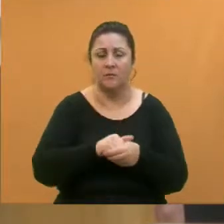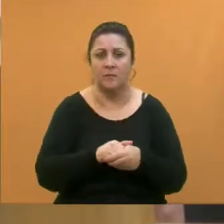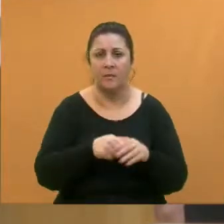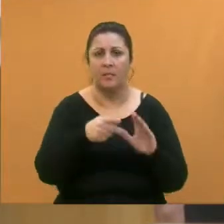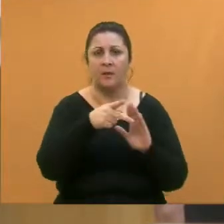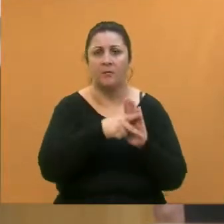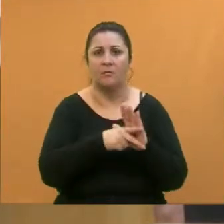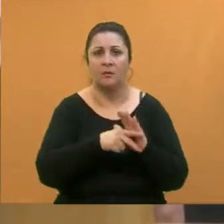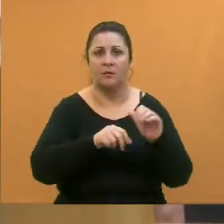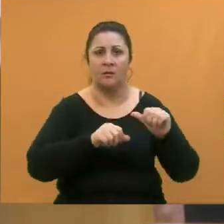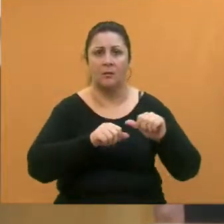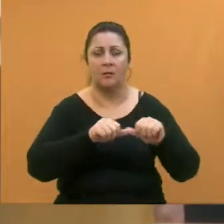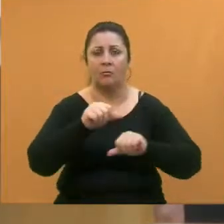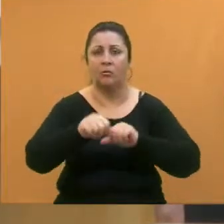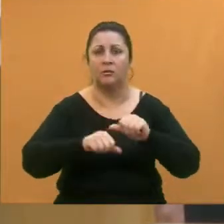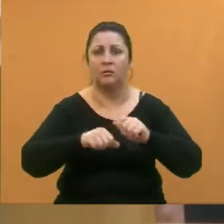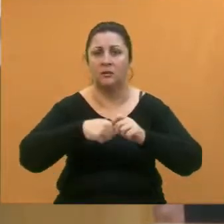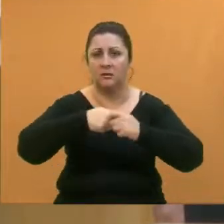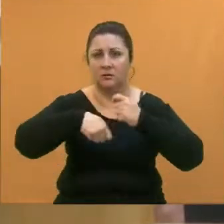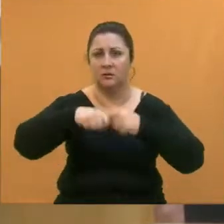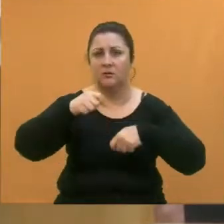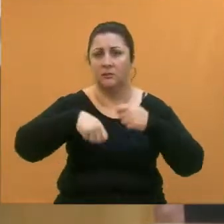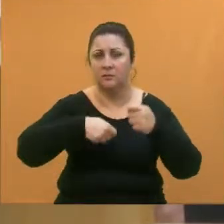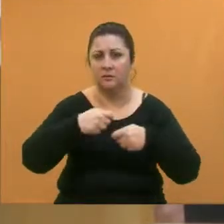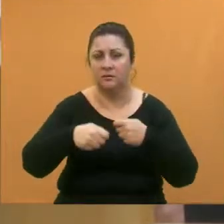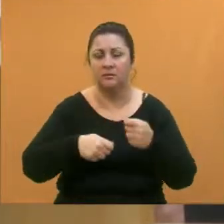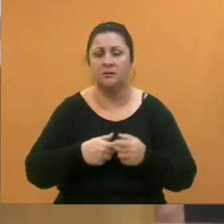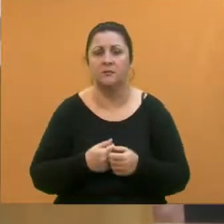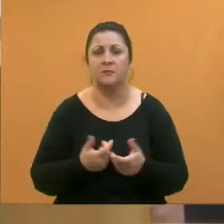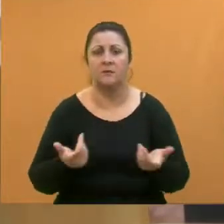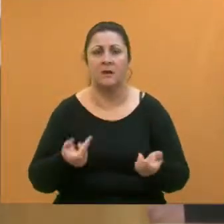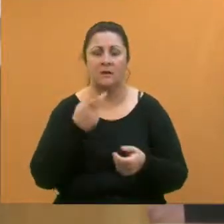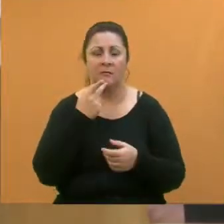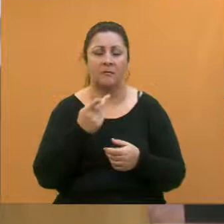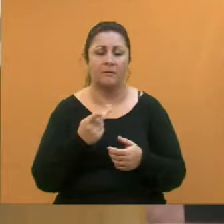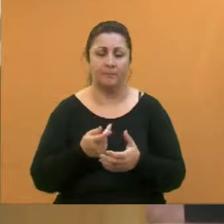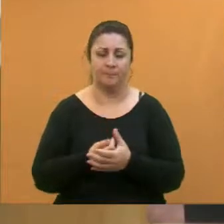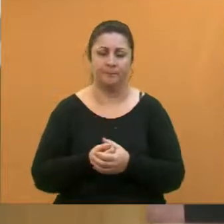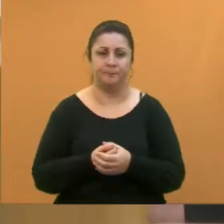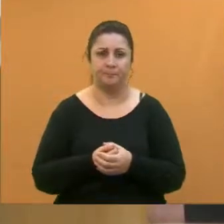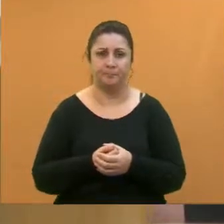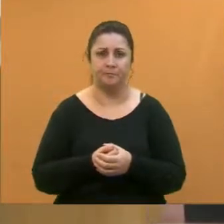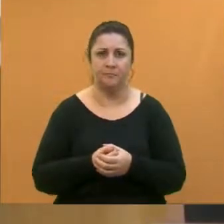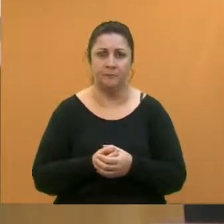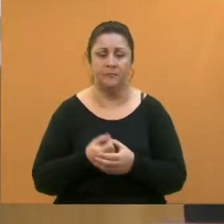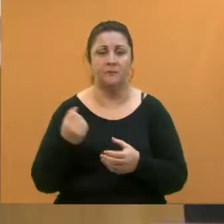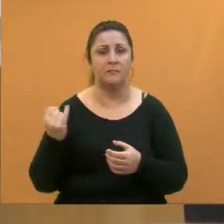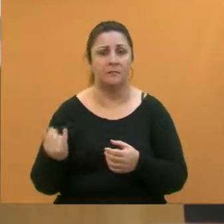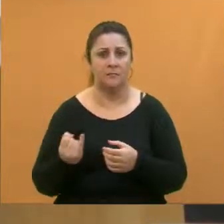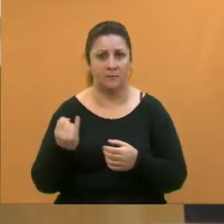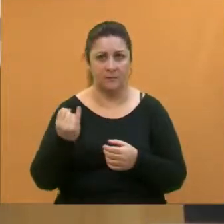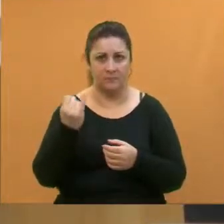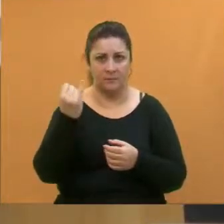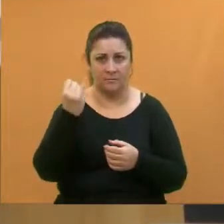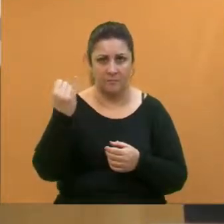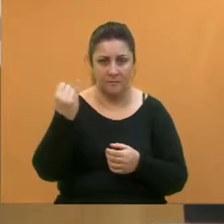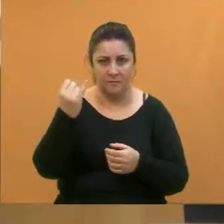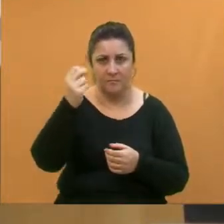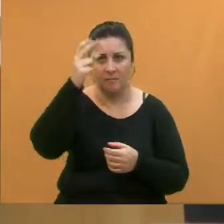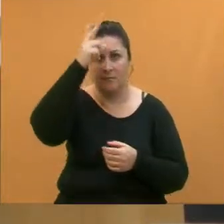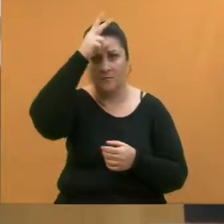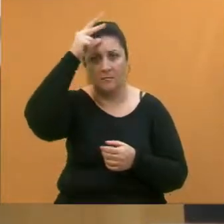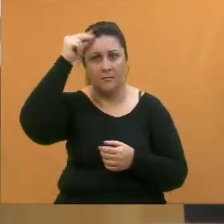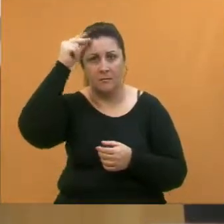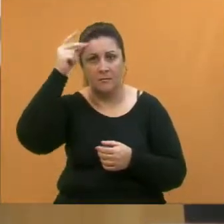projeto da reforma administrativa. Naquela ocasião, eu disse o seguinte: é importante que o prefeito